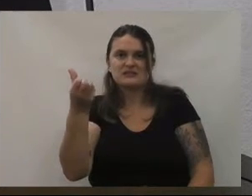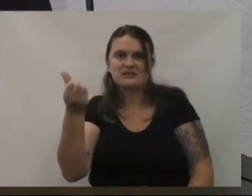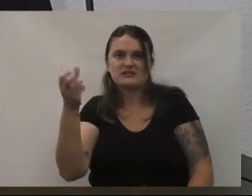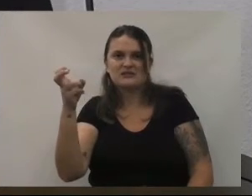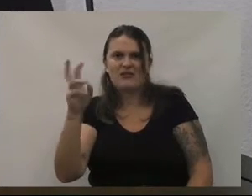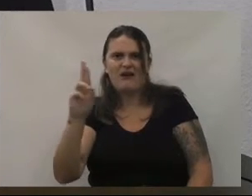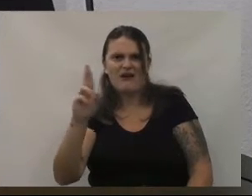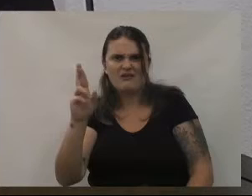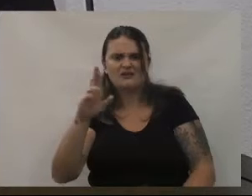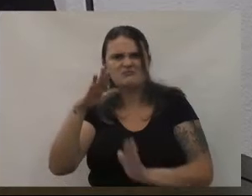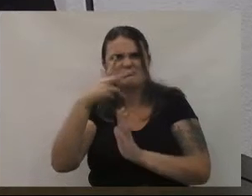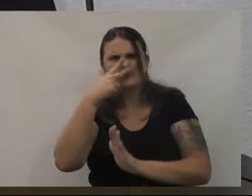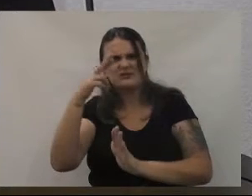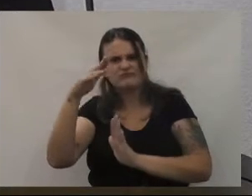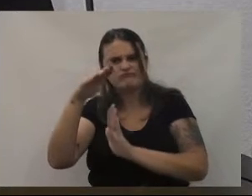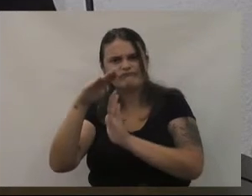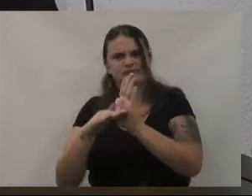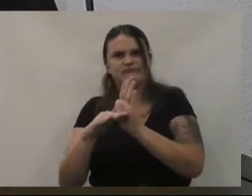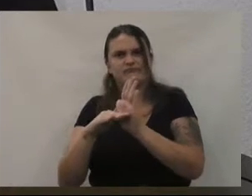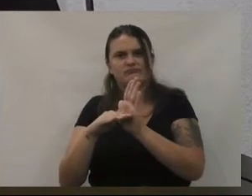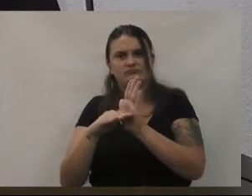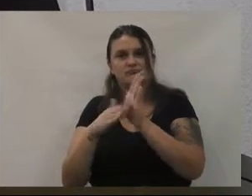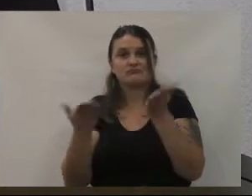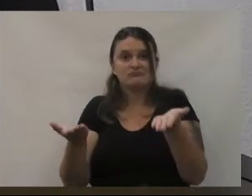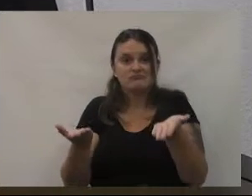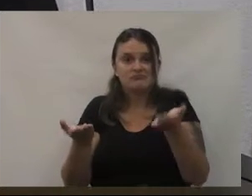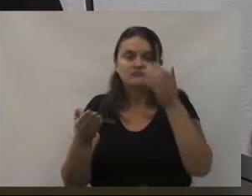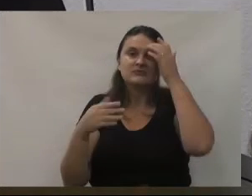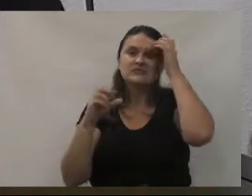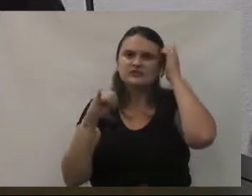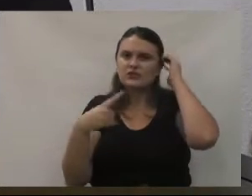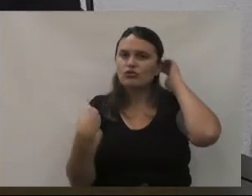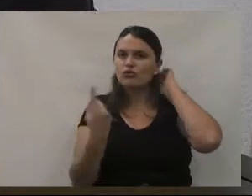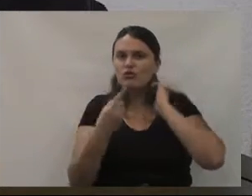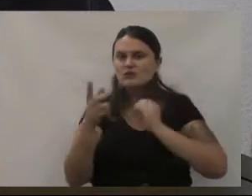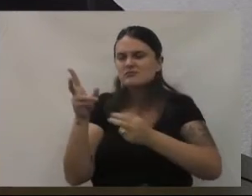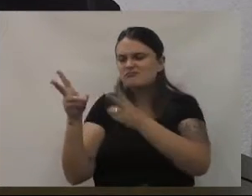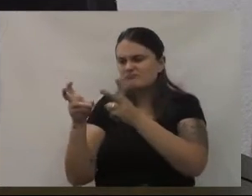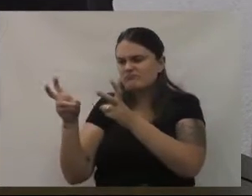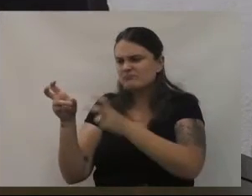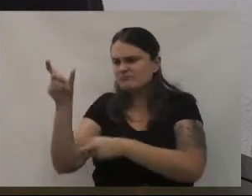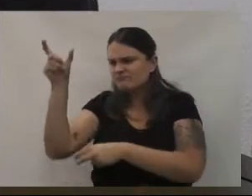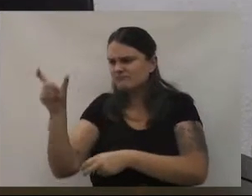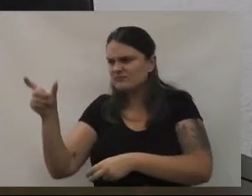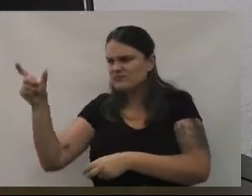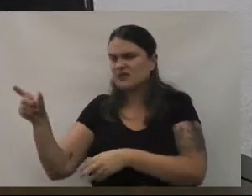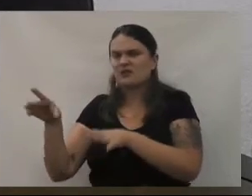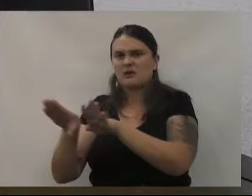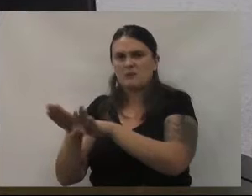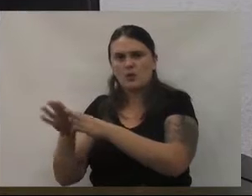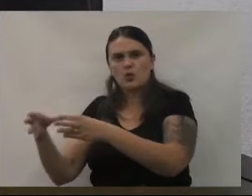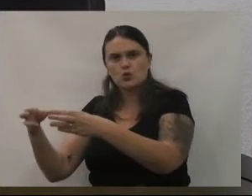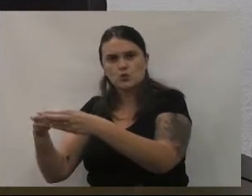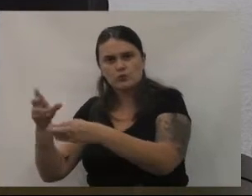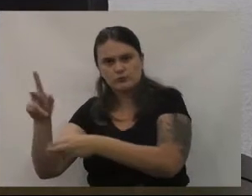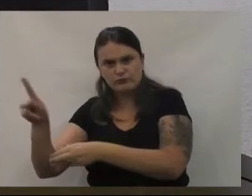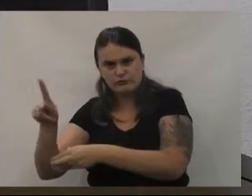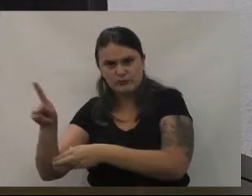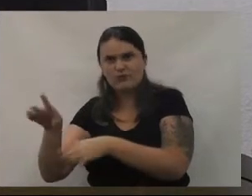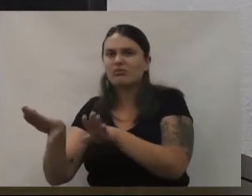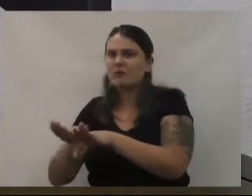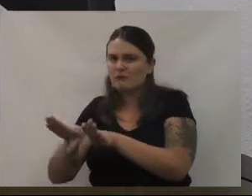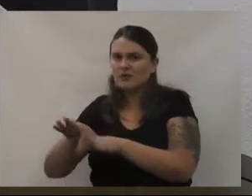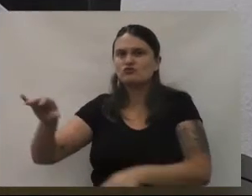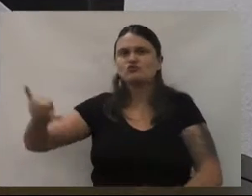3.365. Então, vocês veem que o impacto é violento. Se nós tomarmos a categoria dos professores, os professores é os que